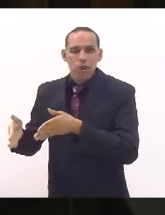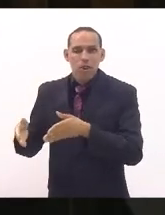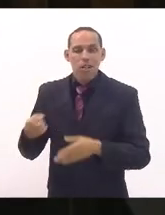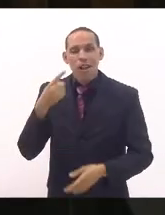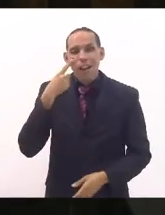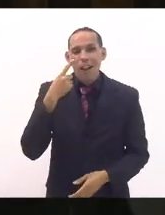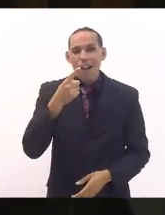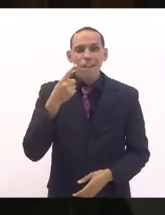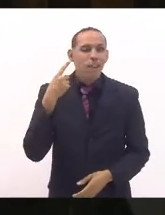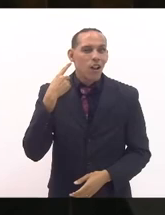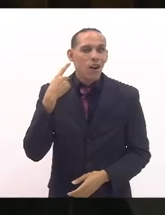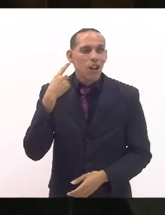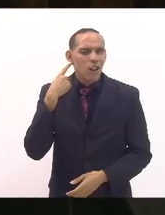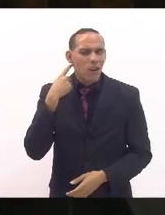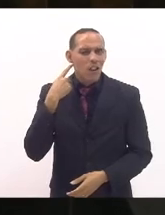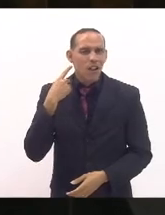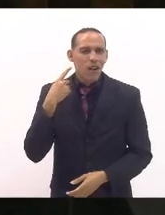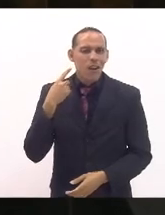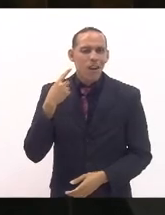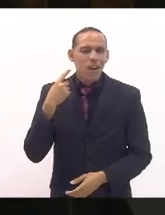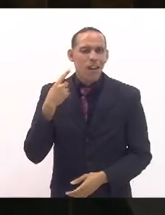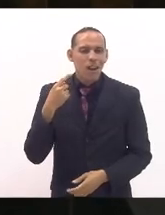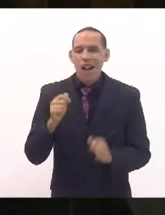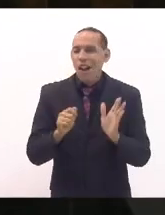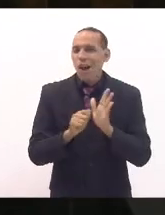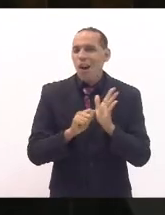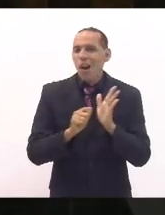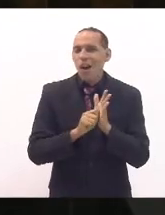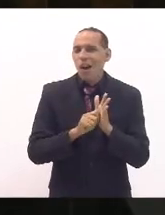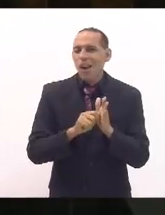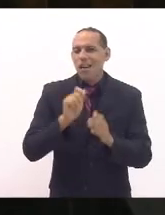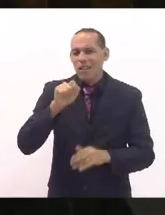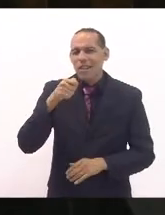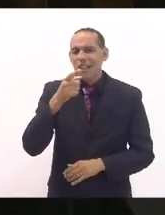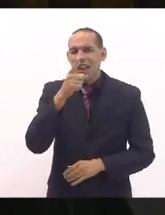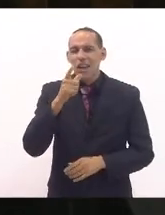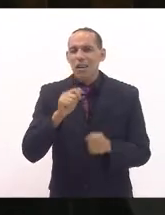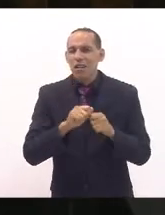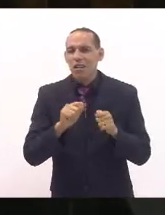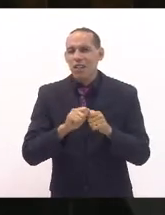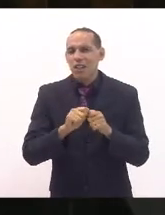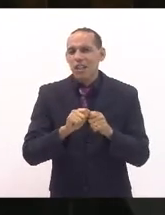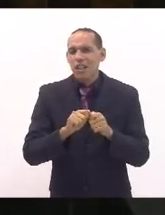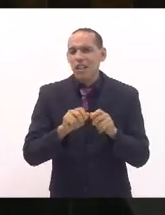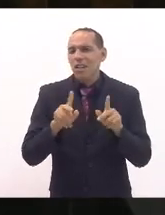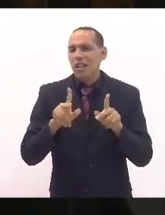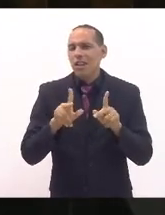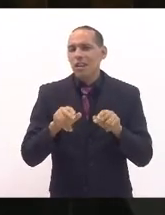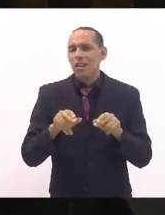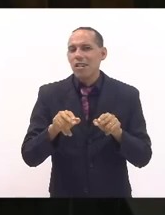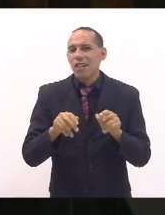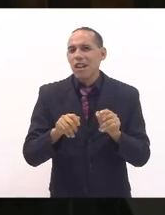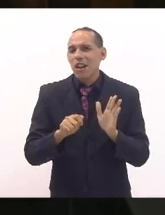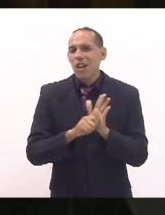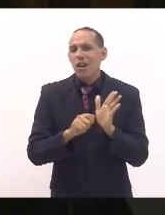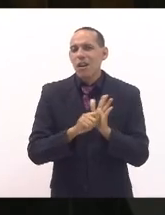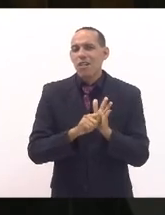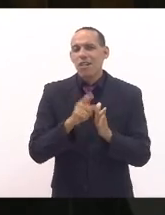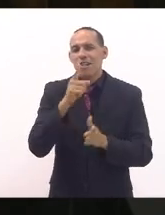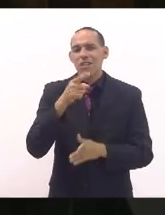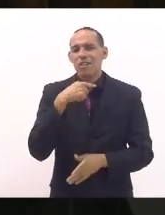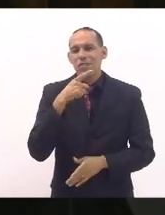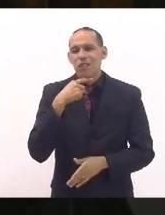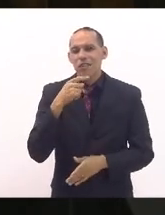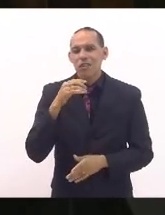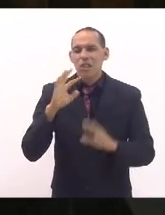Covid que o consumo de droga não deve permitir estar sob o controle de todas as suas